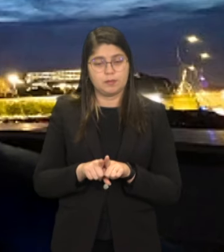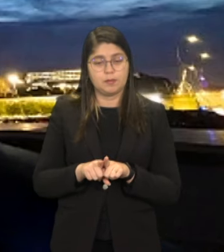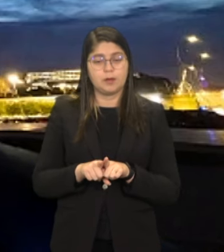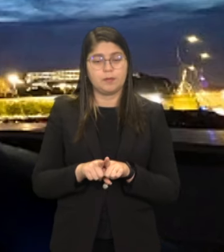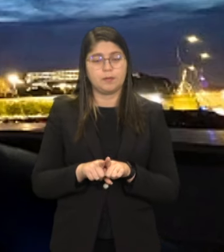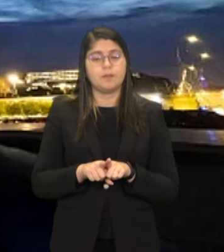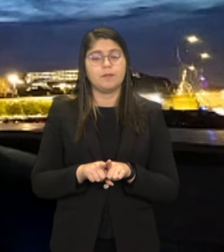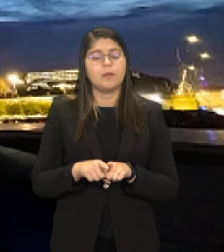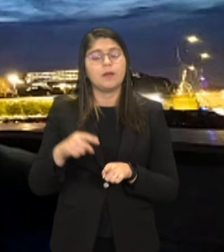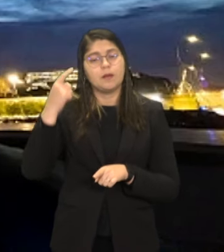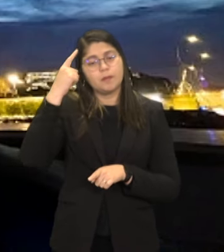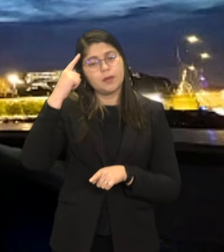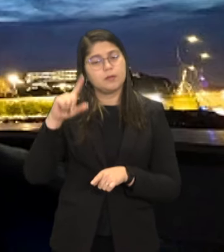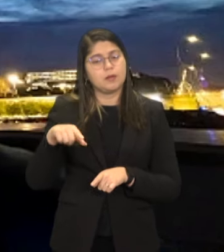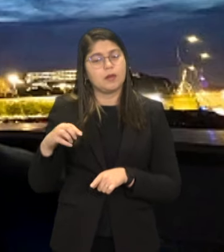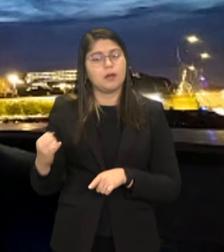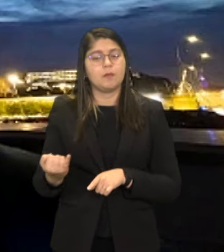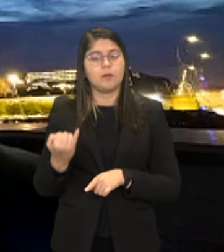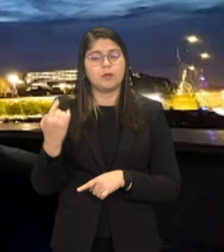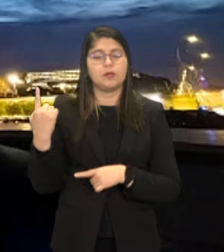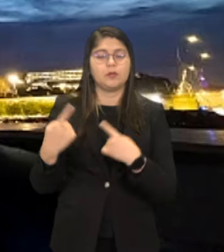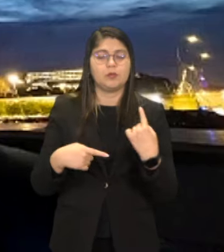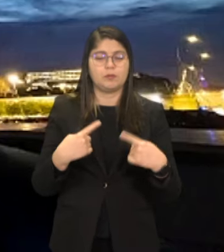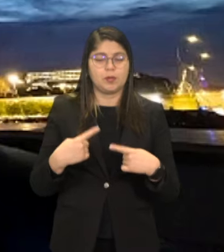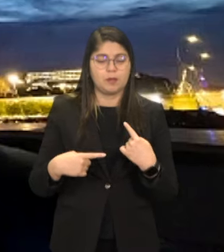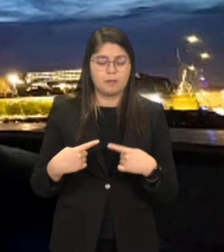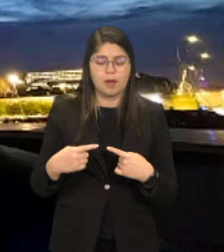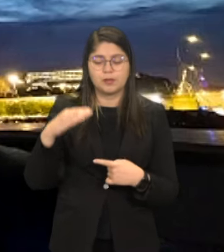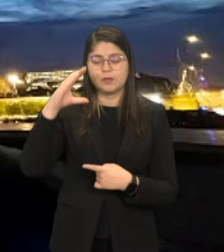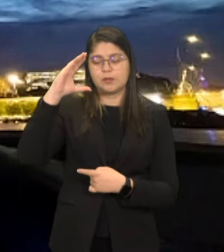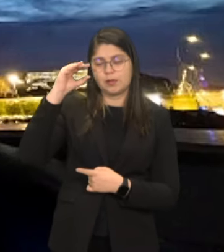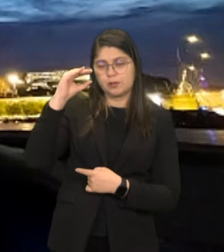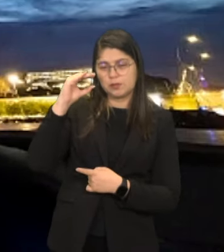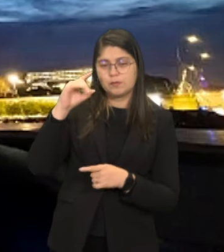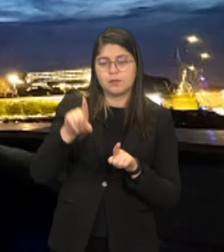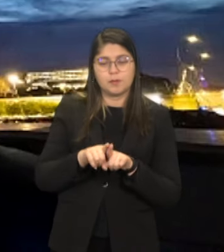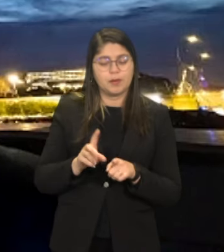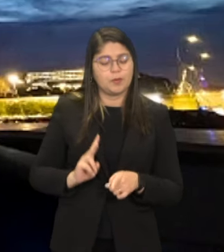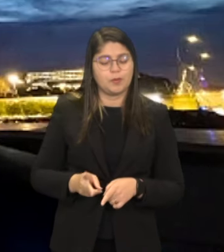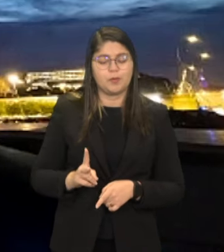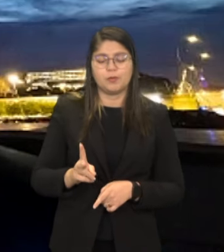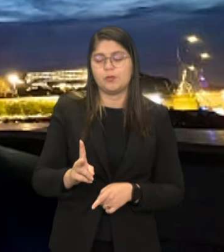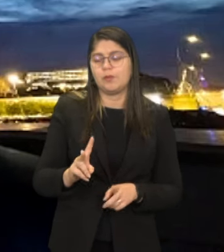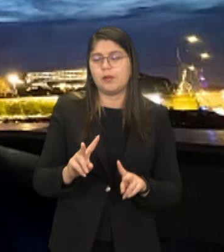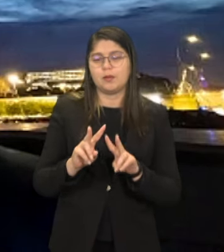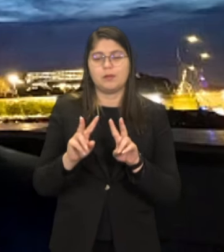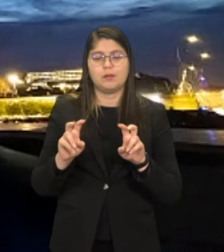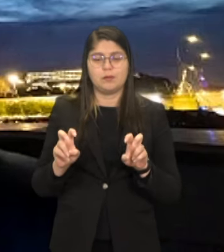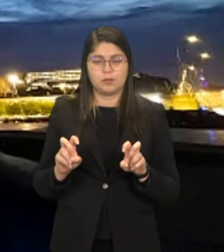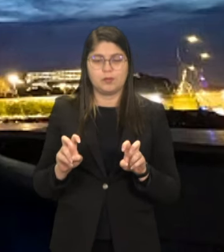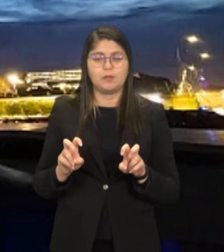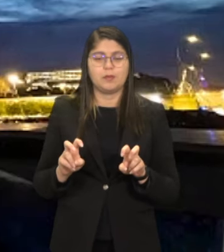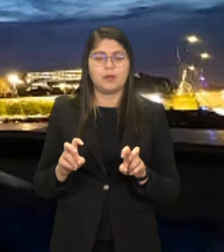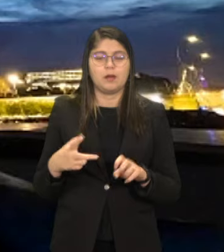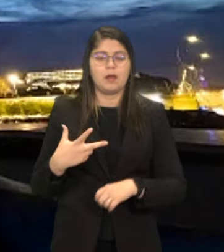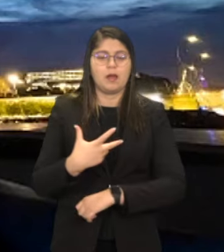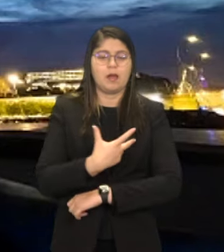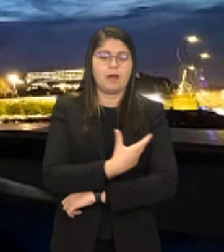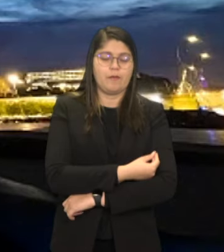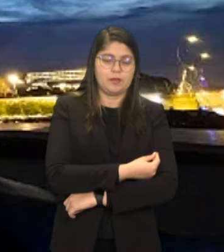sem desconsiderar a importância de um debate sempre científico e continuado em relação à